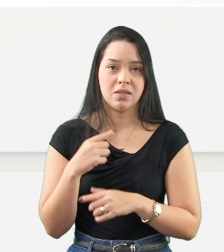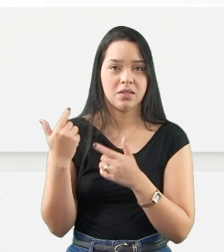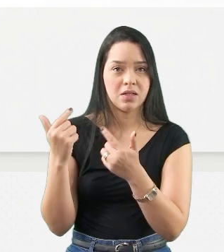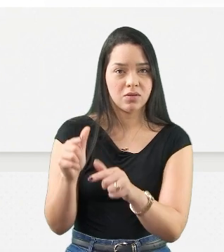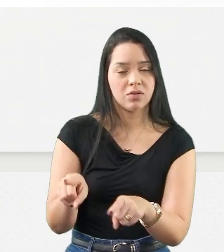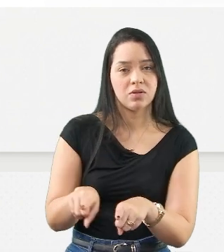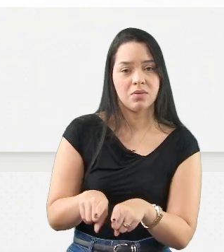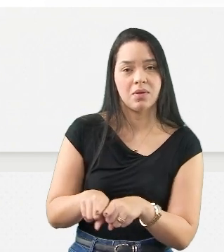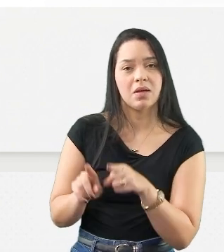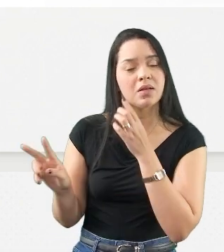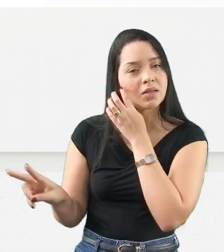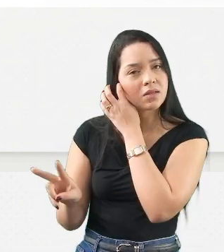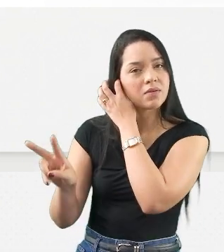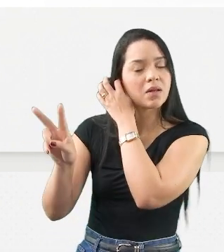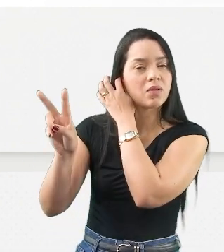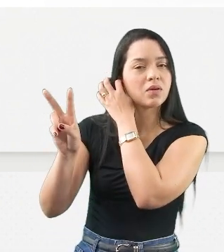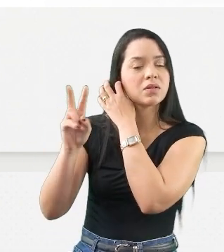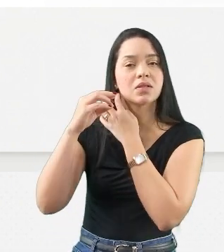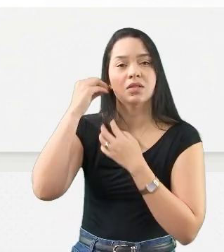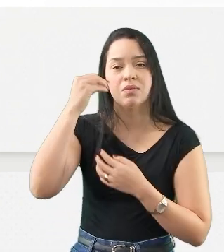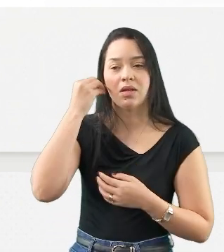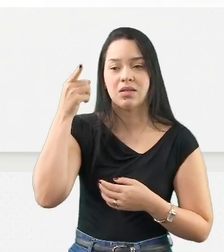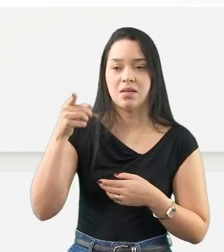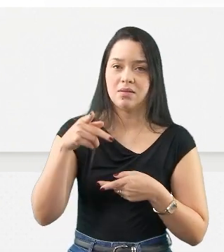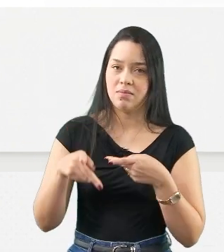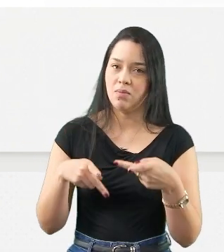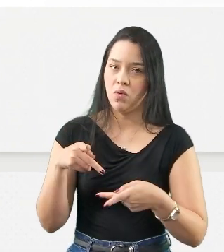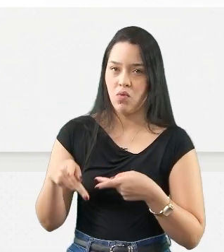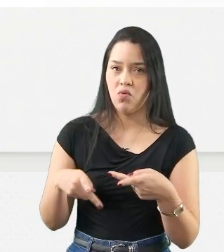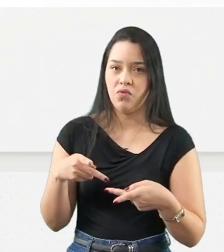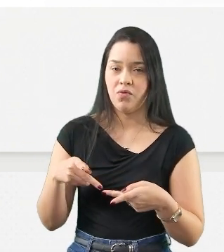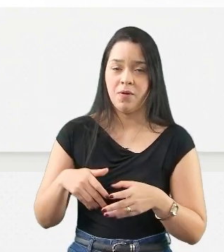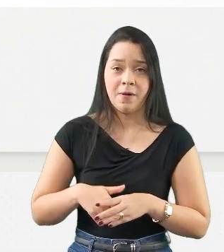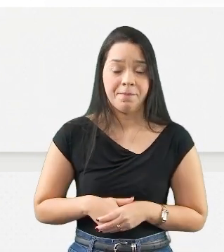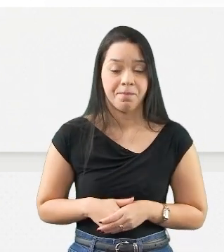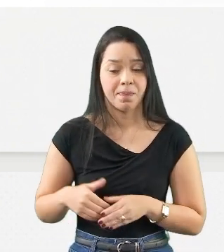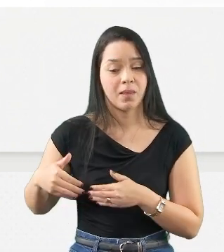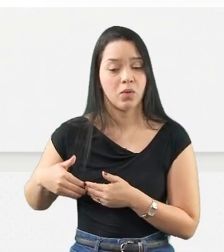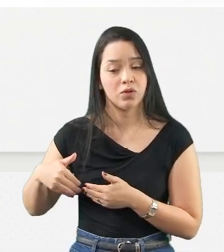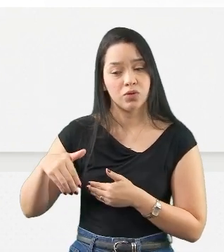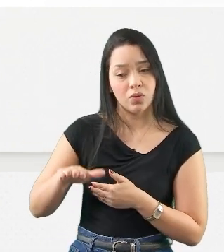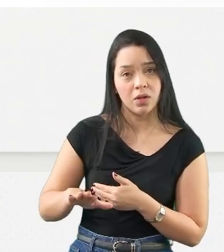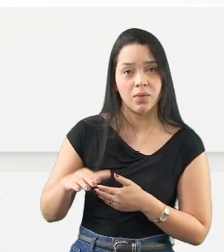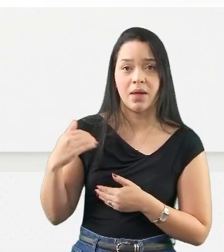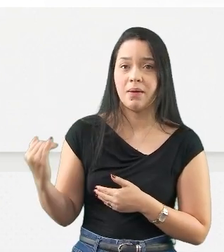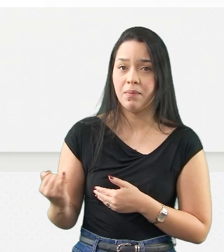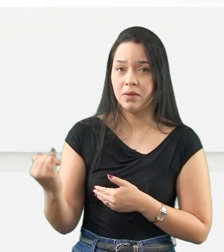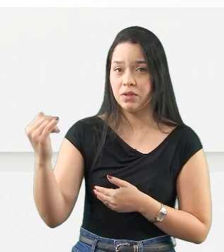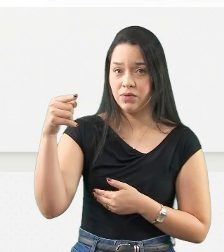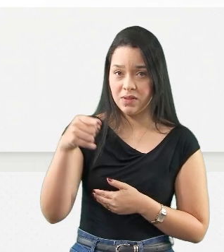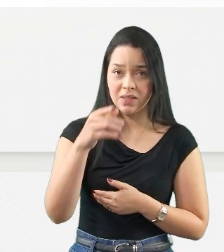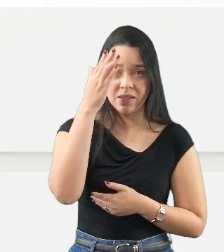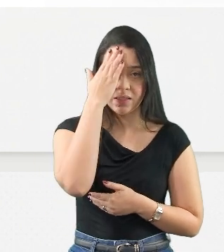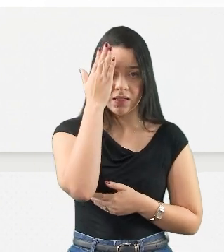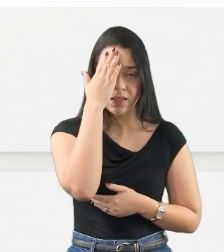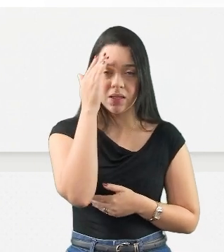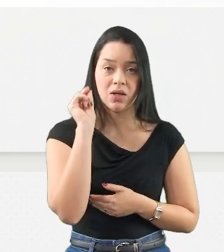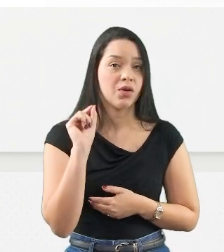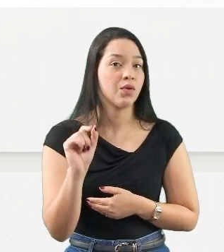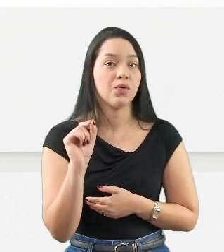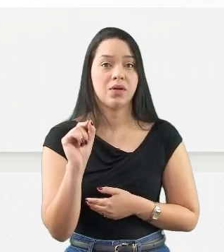esses valores e essas experiências desse povo. E aí, continuando, é importante, estudante, vocês entenderem também que